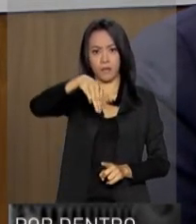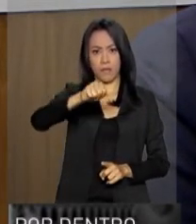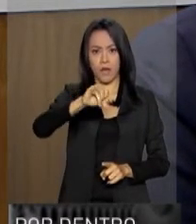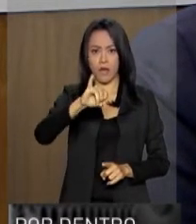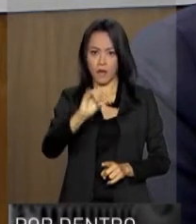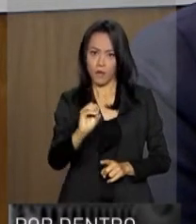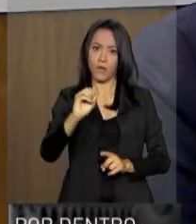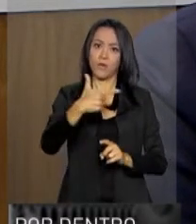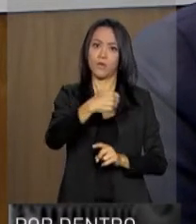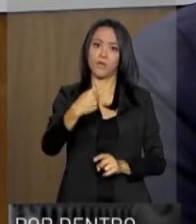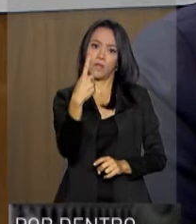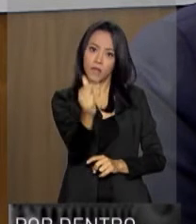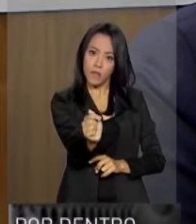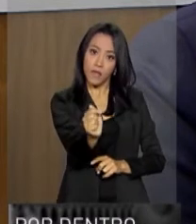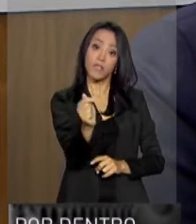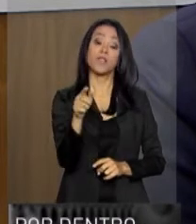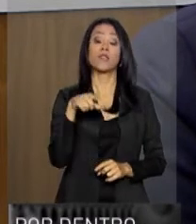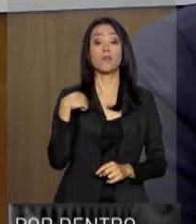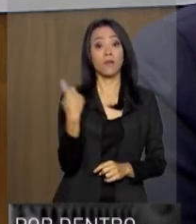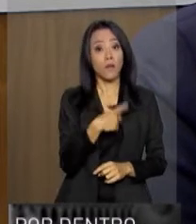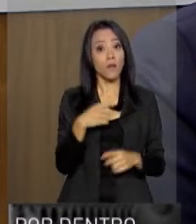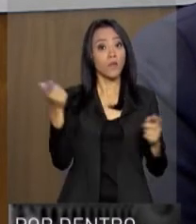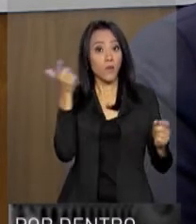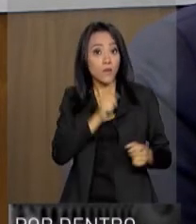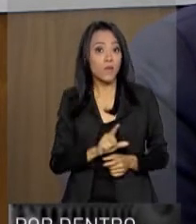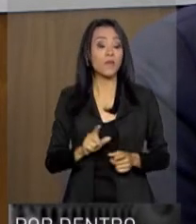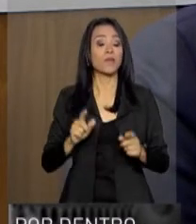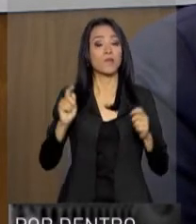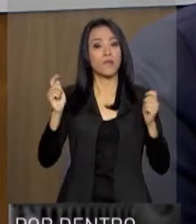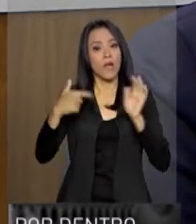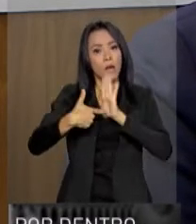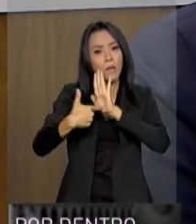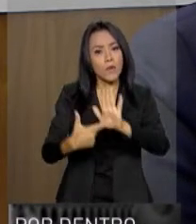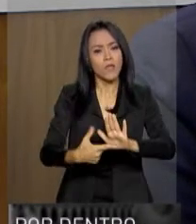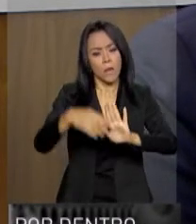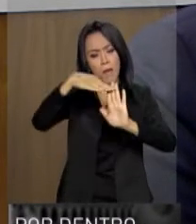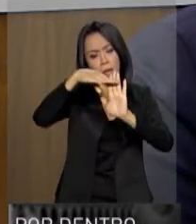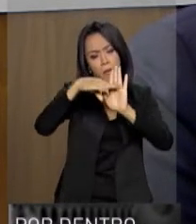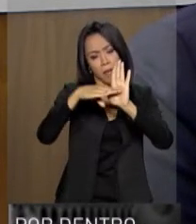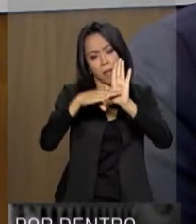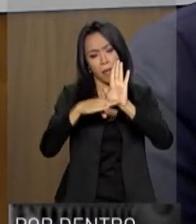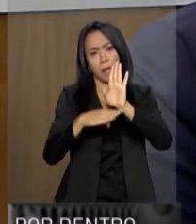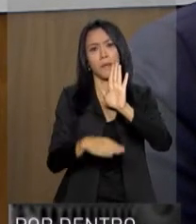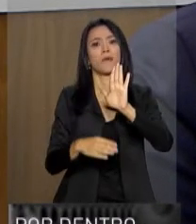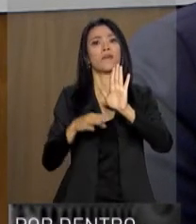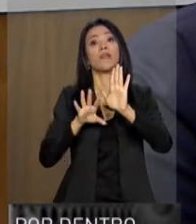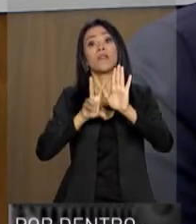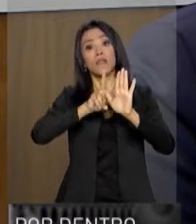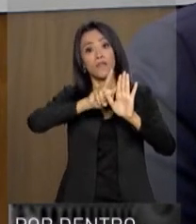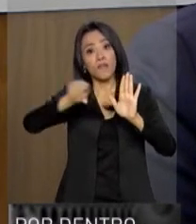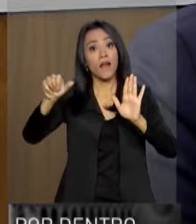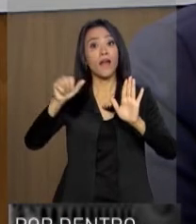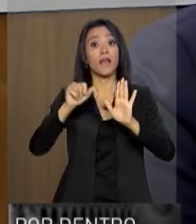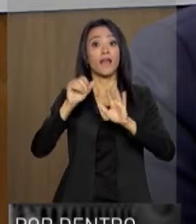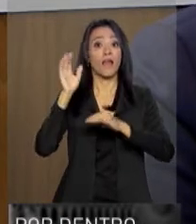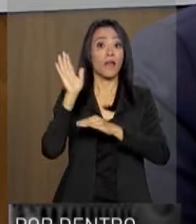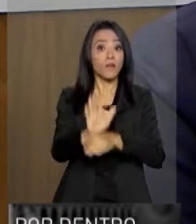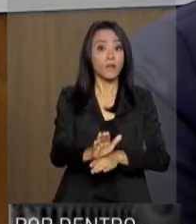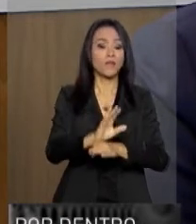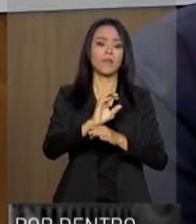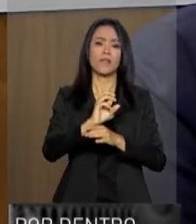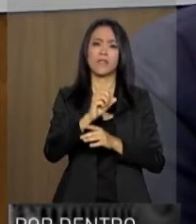apresentar um programa tão vasto que vai atender aproximadamente 53 milhões de brasileiros